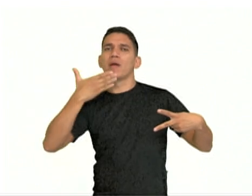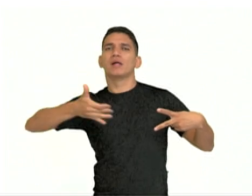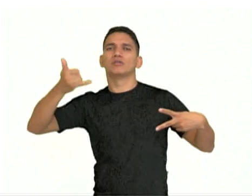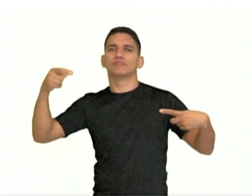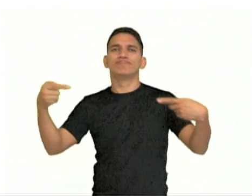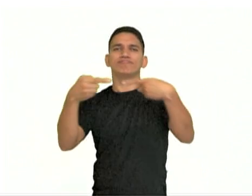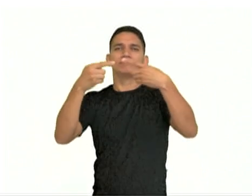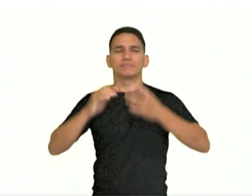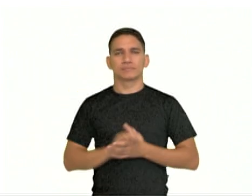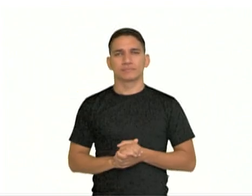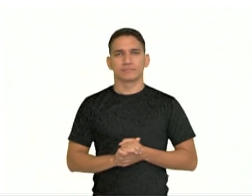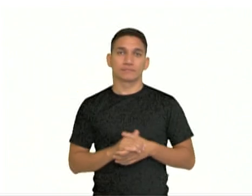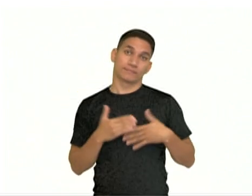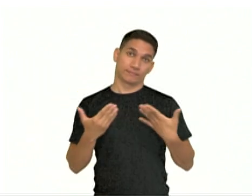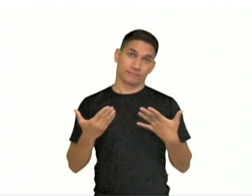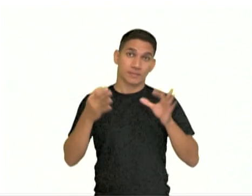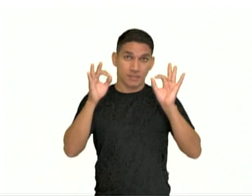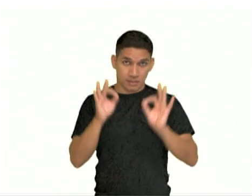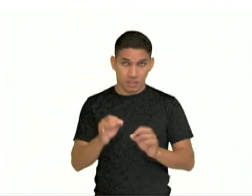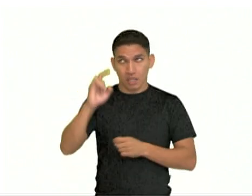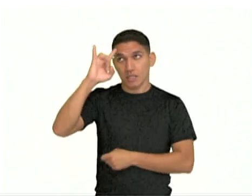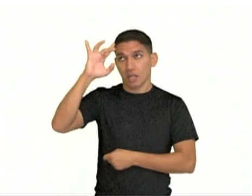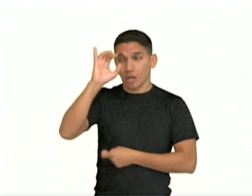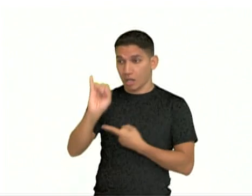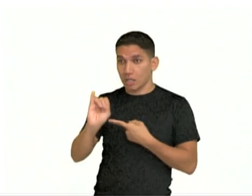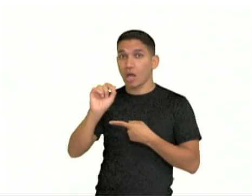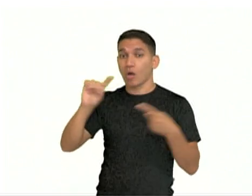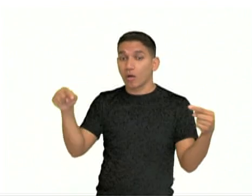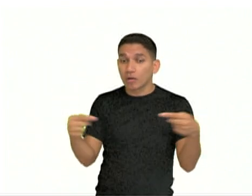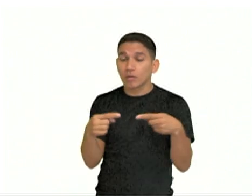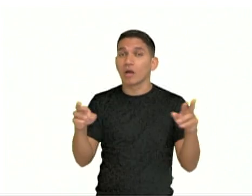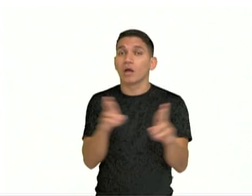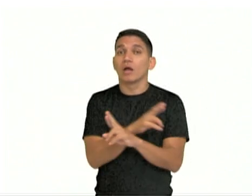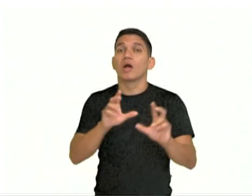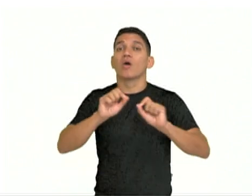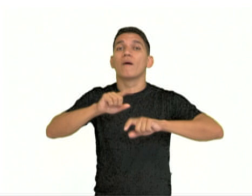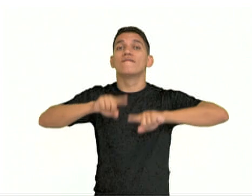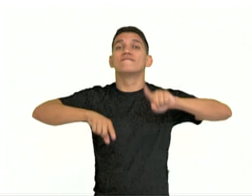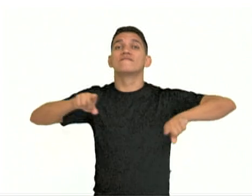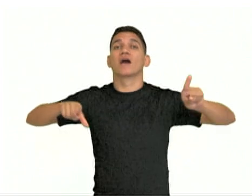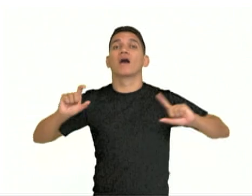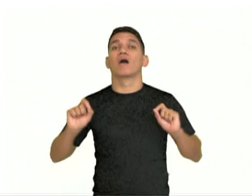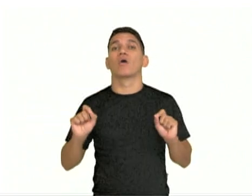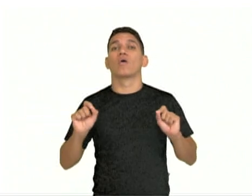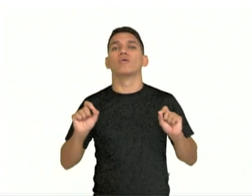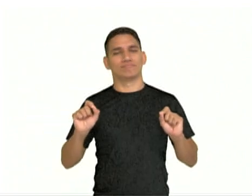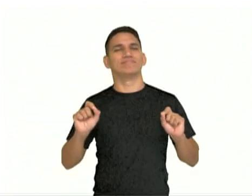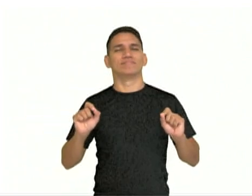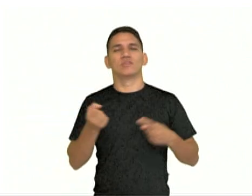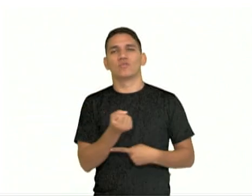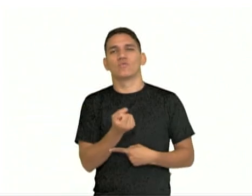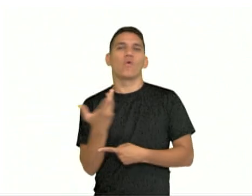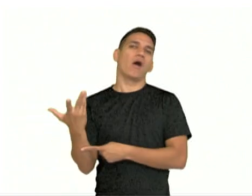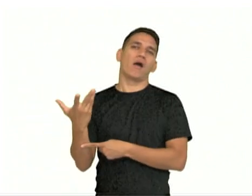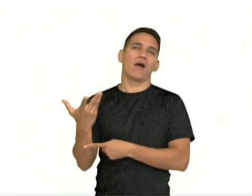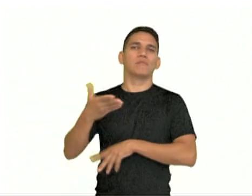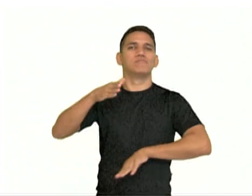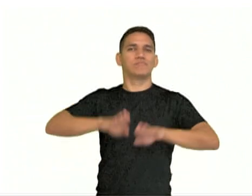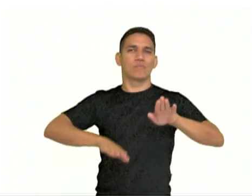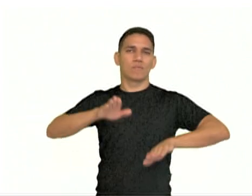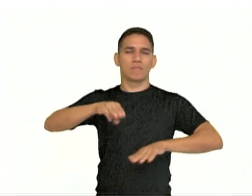frase? Querido, o teorema do impulso é equivalente à variação da quantidade de